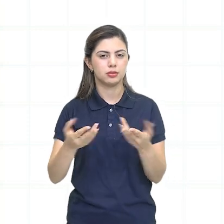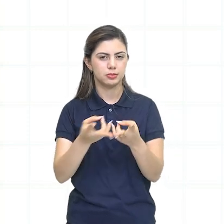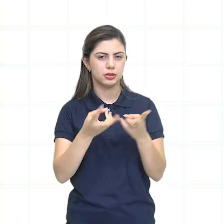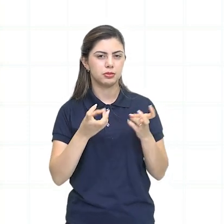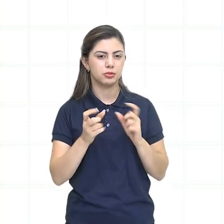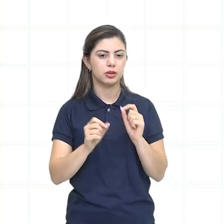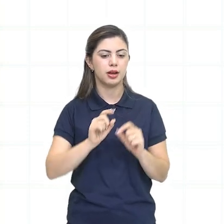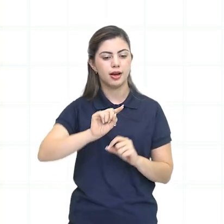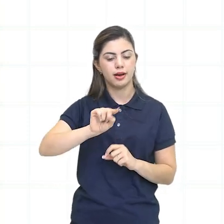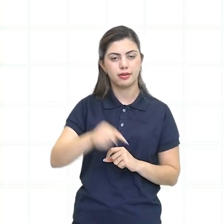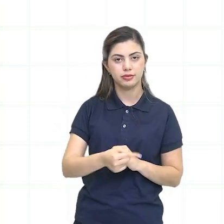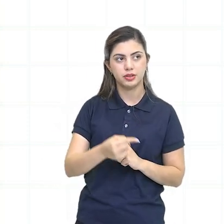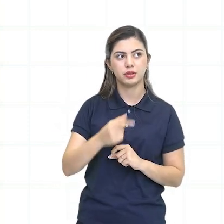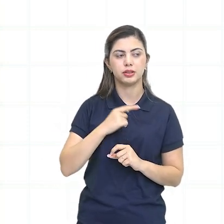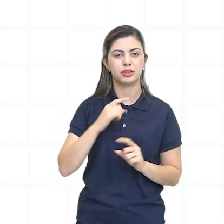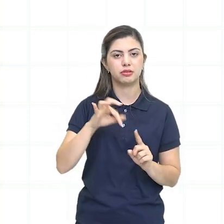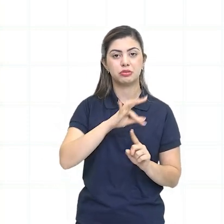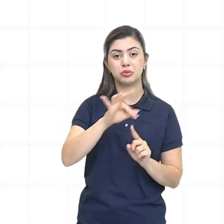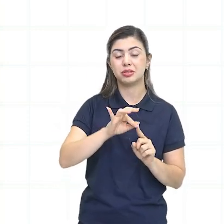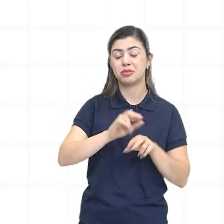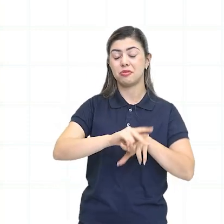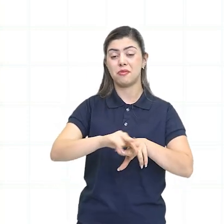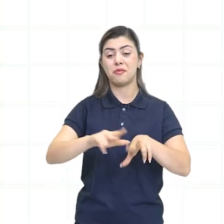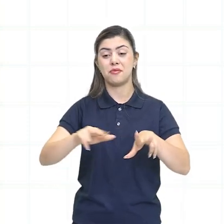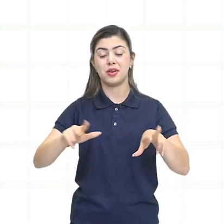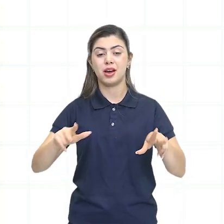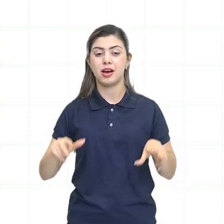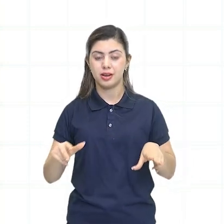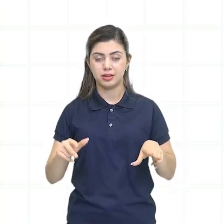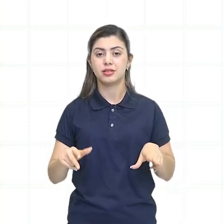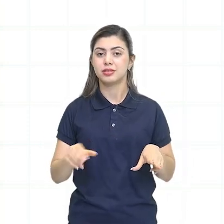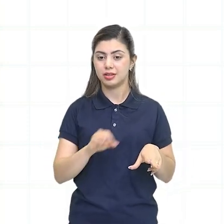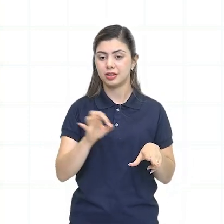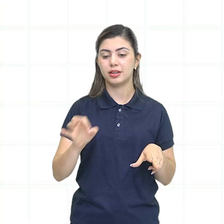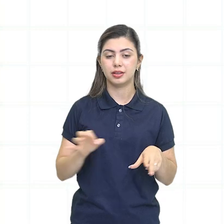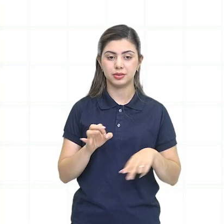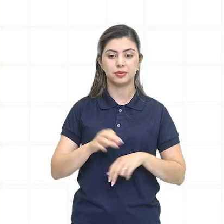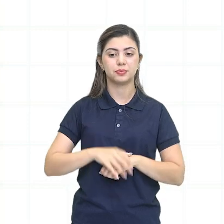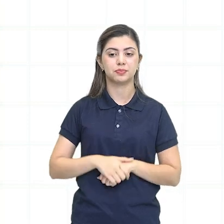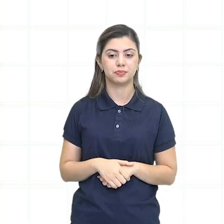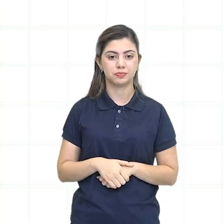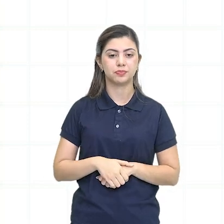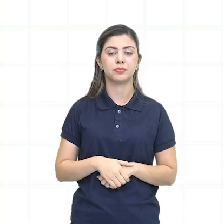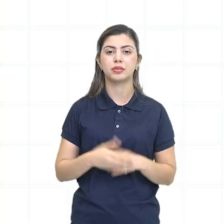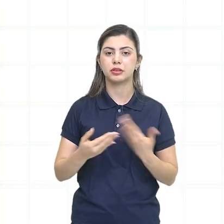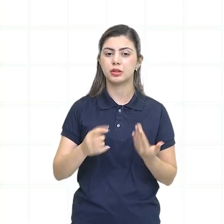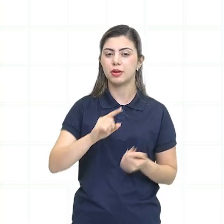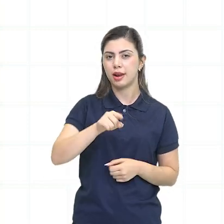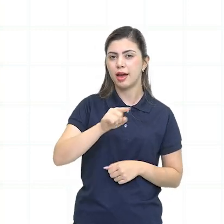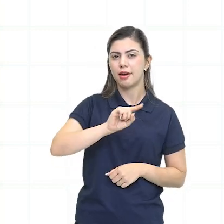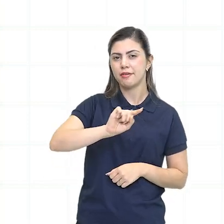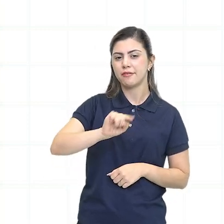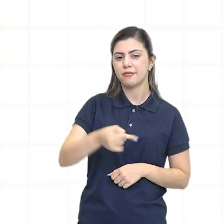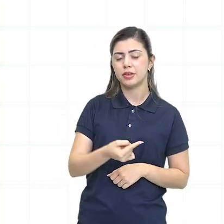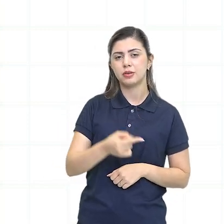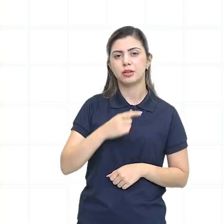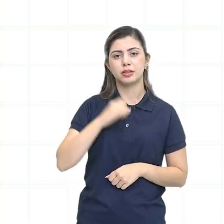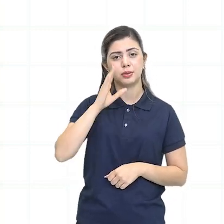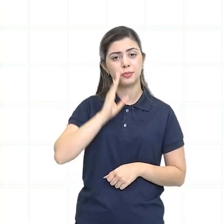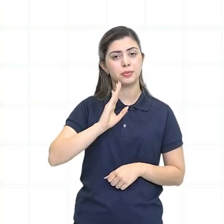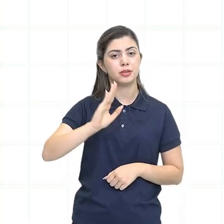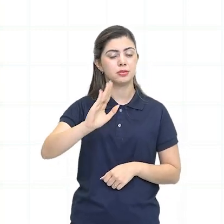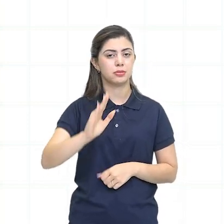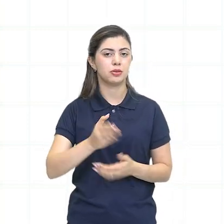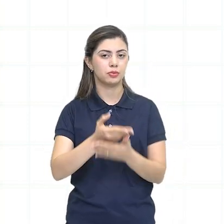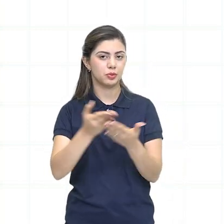função dela é bem maior. E tem mais, tem N funções ainda, a vírgula, que são os principais, né,